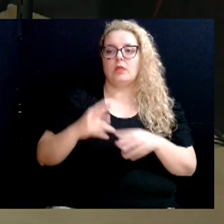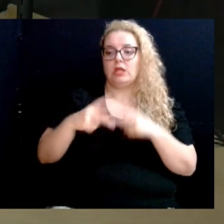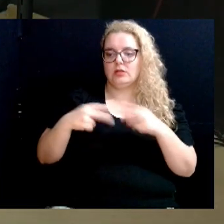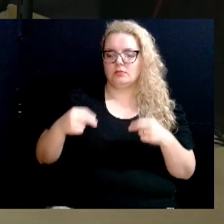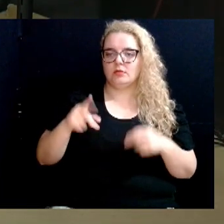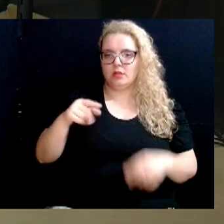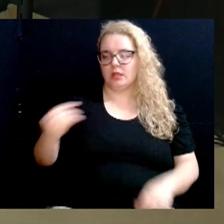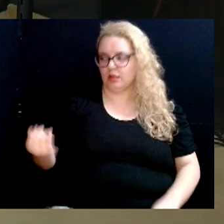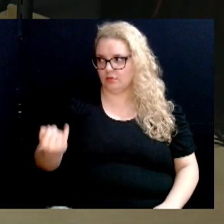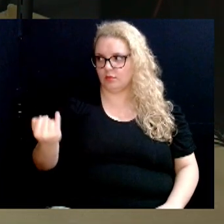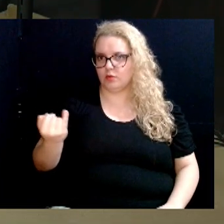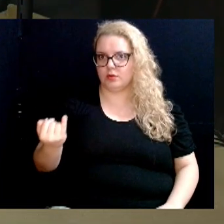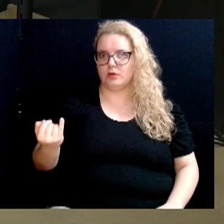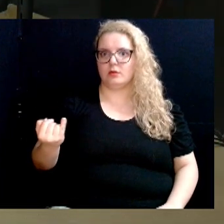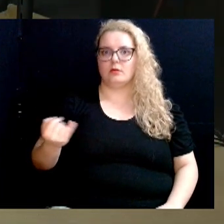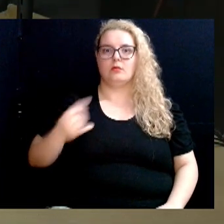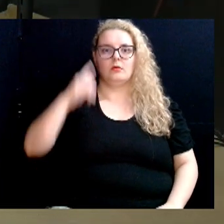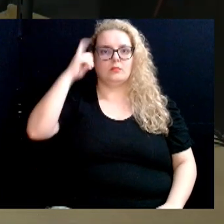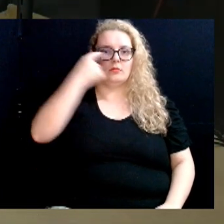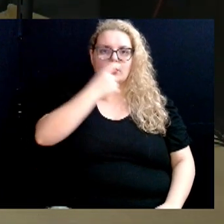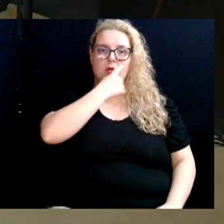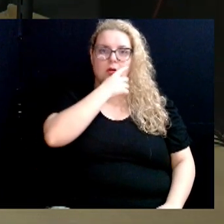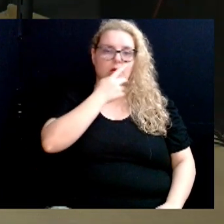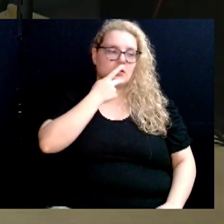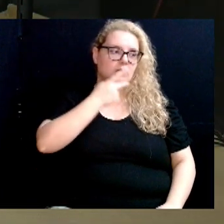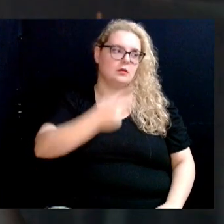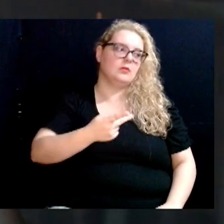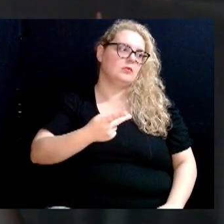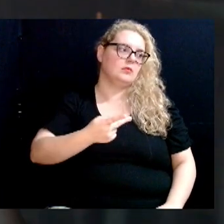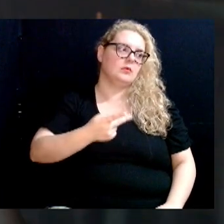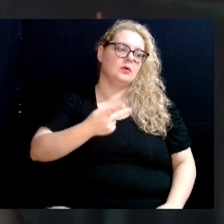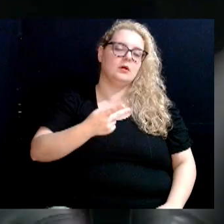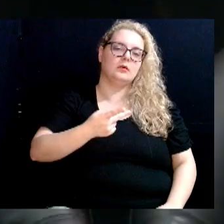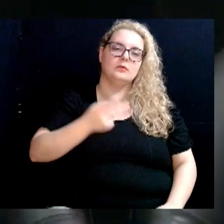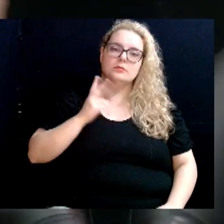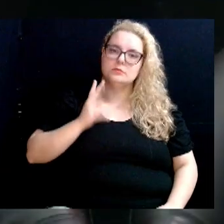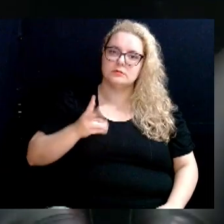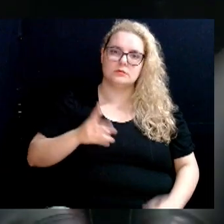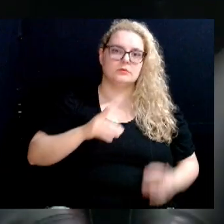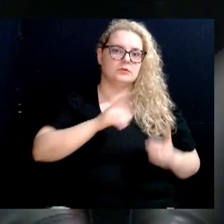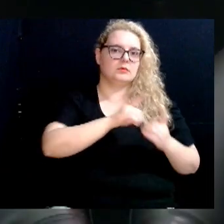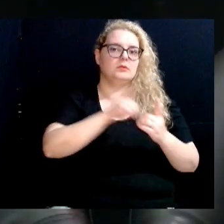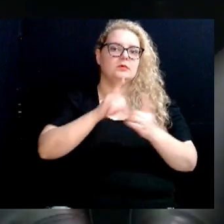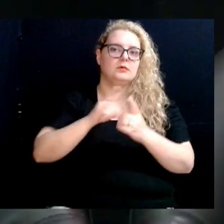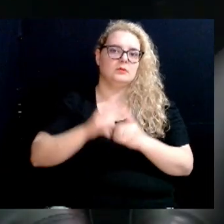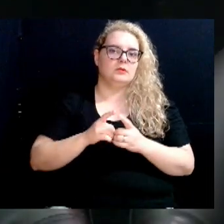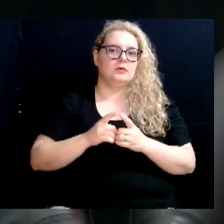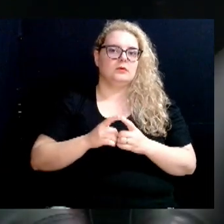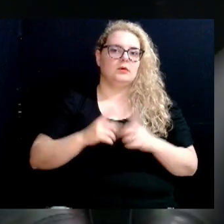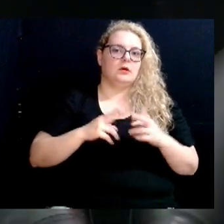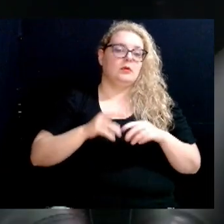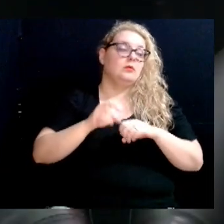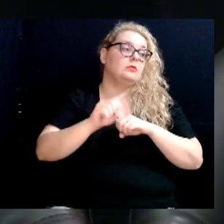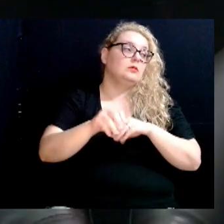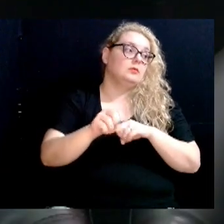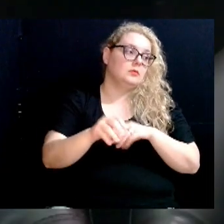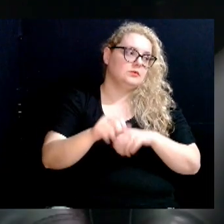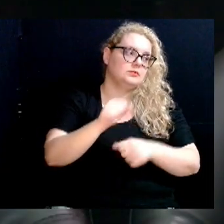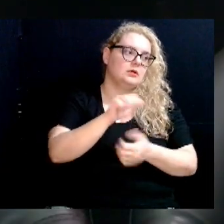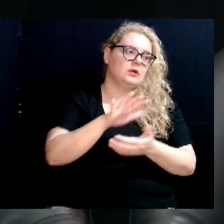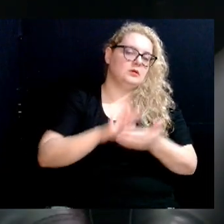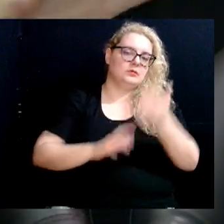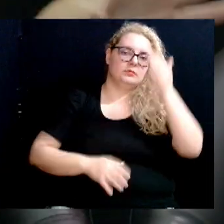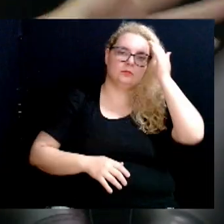nesse contexto? Mina, eu falo muito sobre isso nos meus atendimentos. Eu dou como lição de casa. Eu falo, agendem.